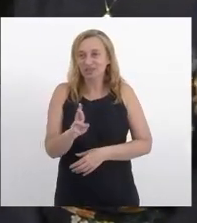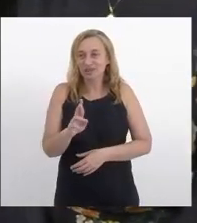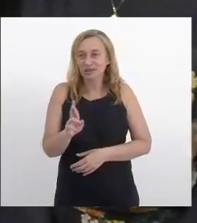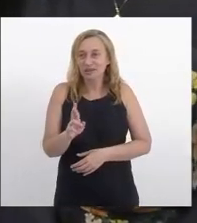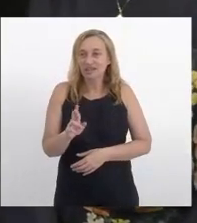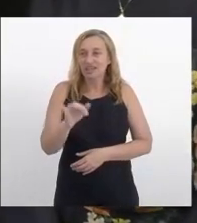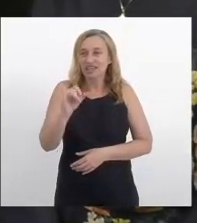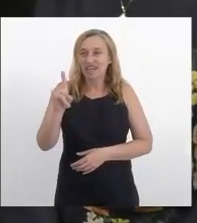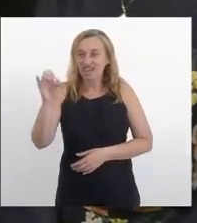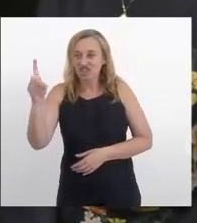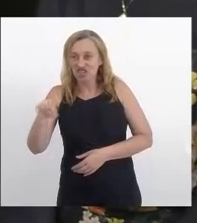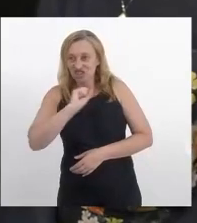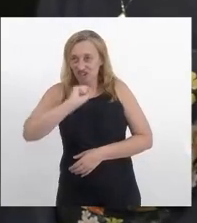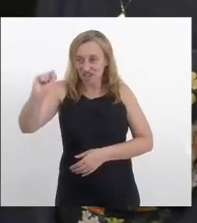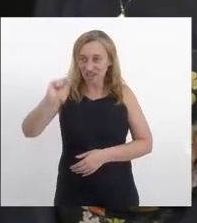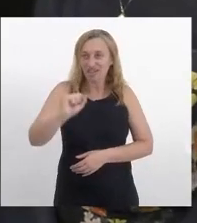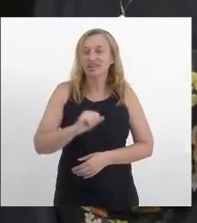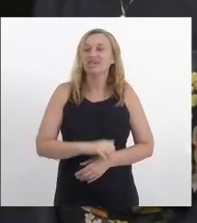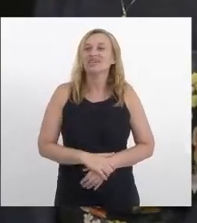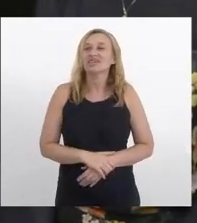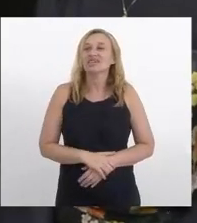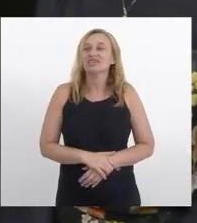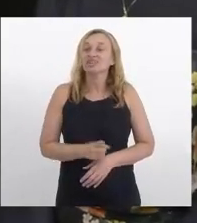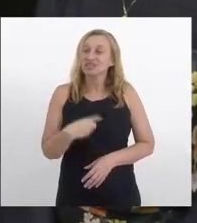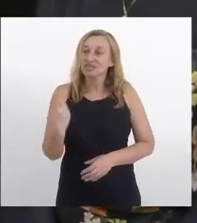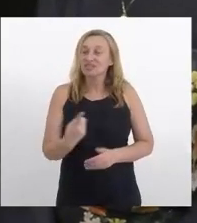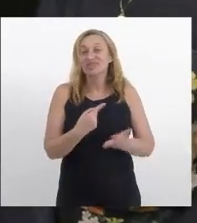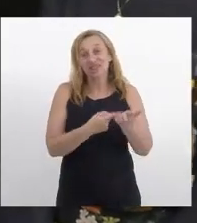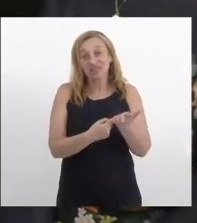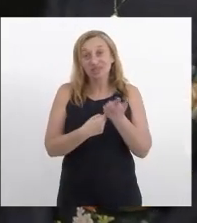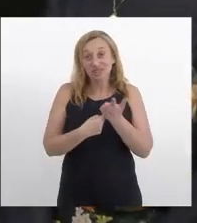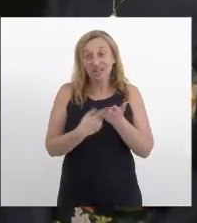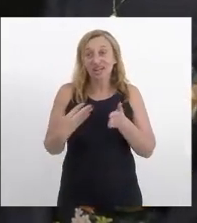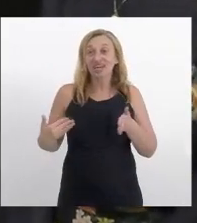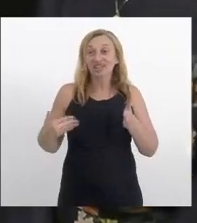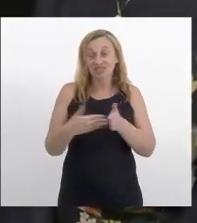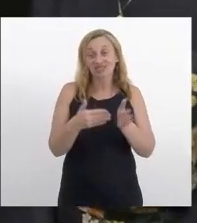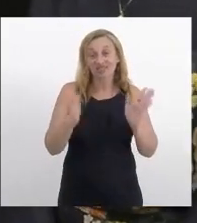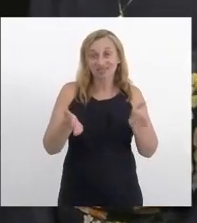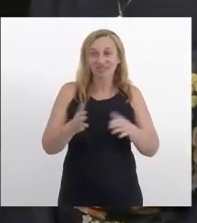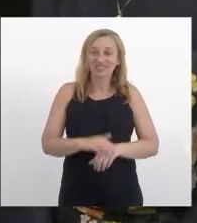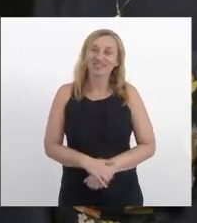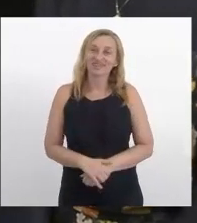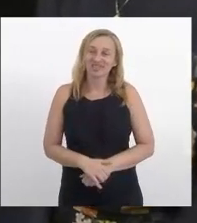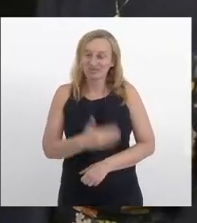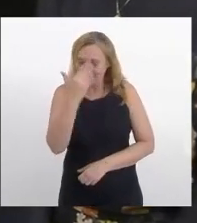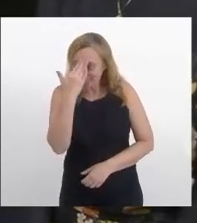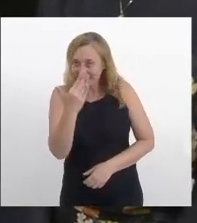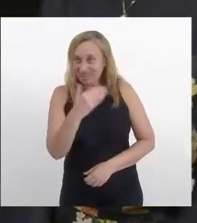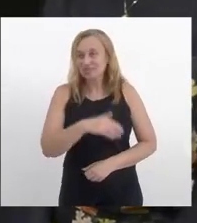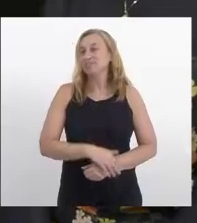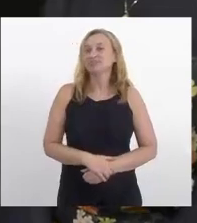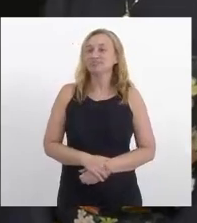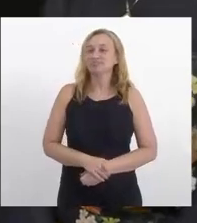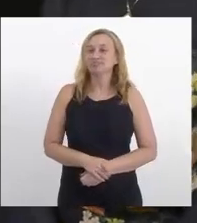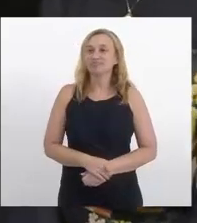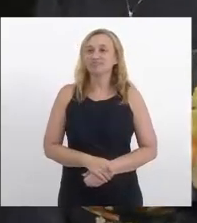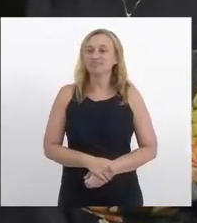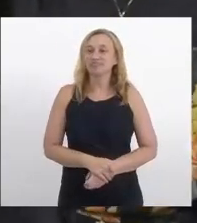do Ilê Axé, Aiobaluaê, que nos ajudaram a chegar até aqui. Muito obrigado.